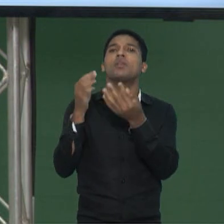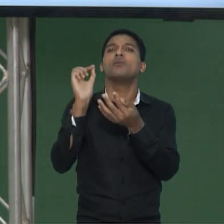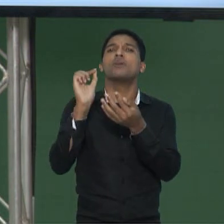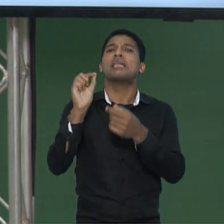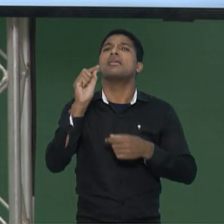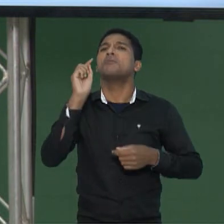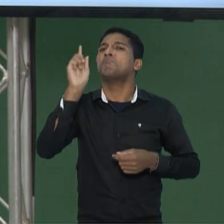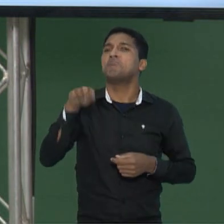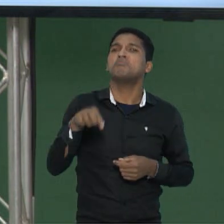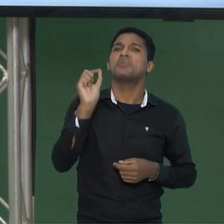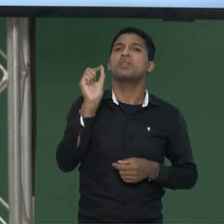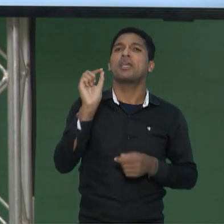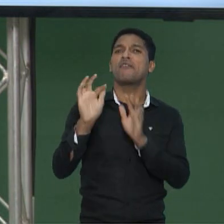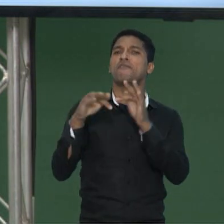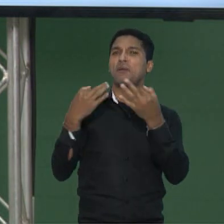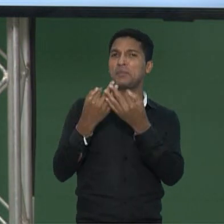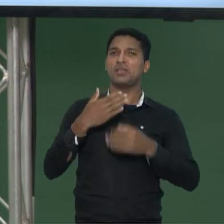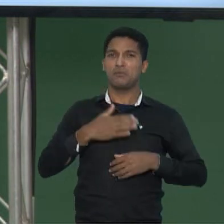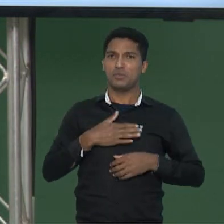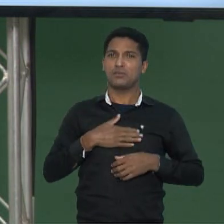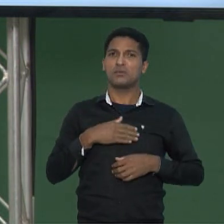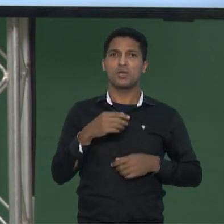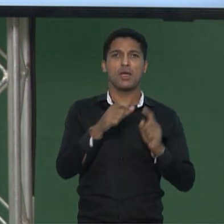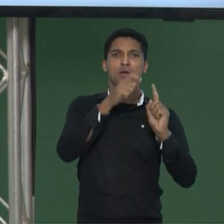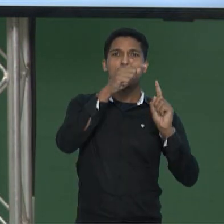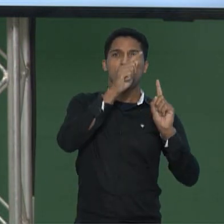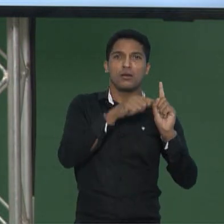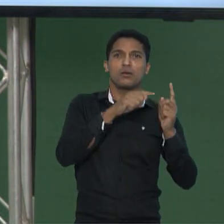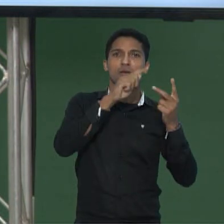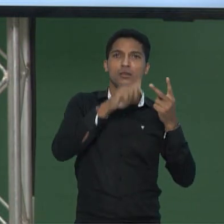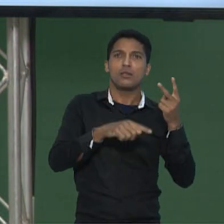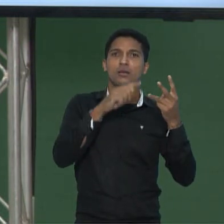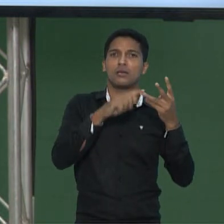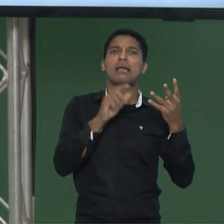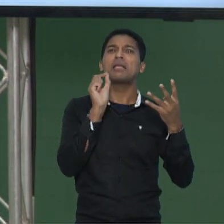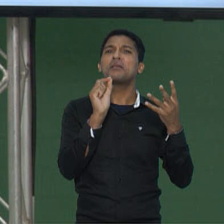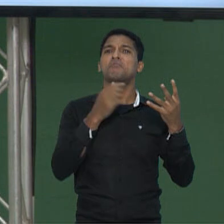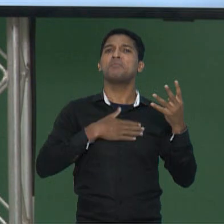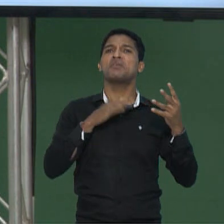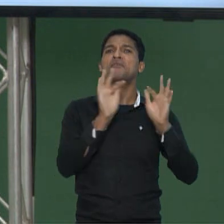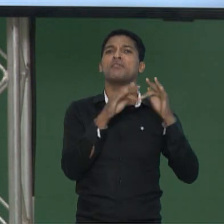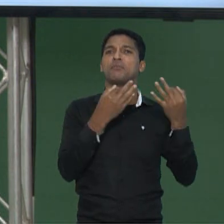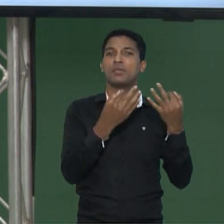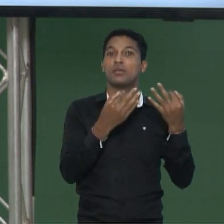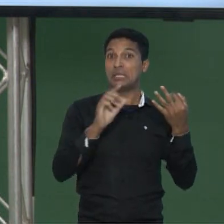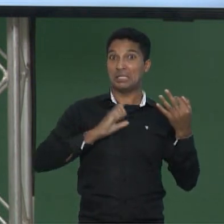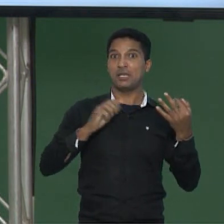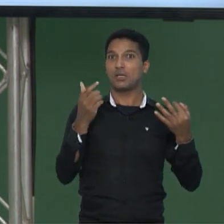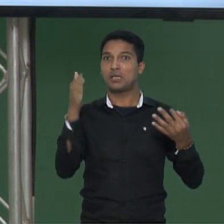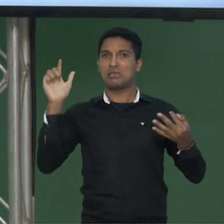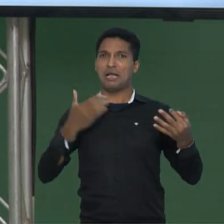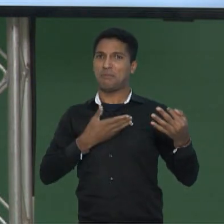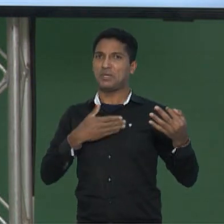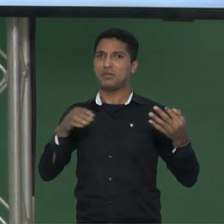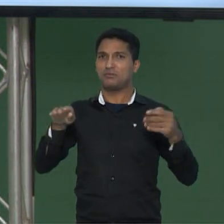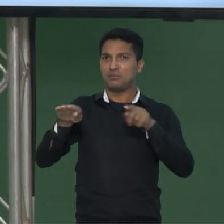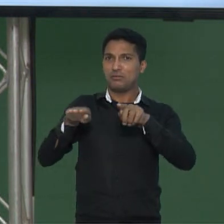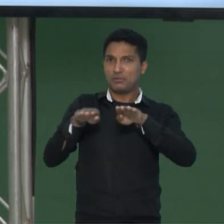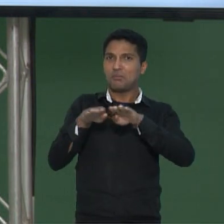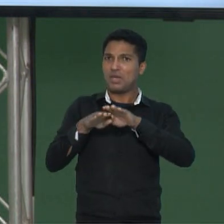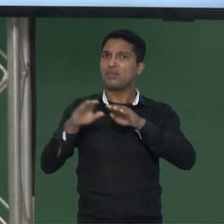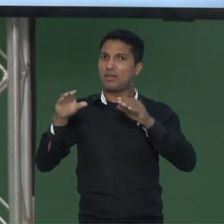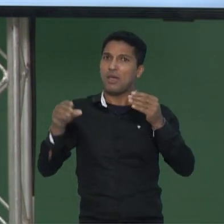comigo? Ou eu posso colocar outras pessoas sendo pertencentes à minha família? Vamos lembrar lá. Questão